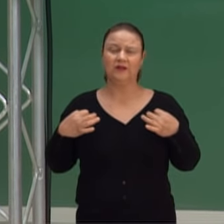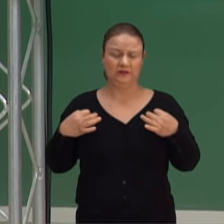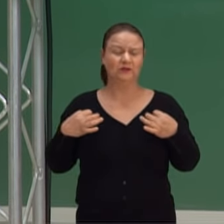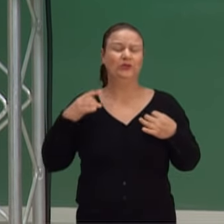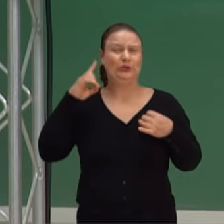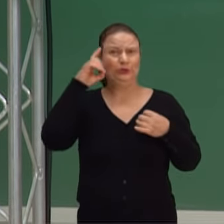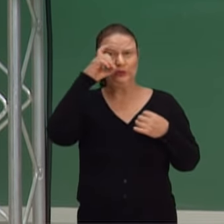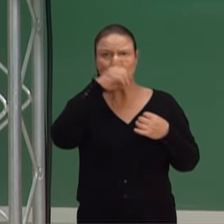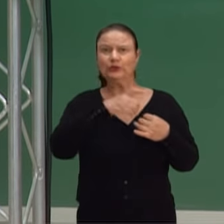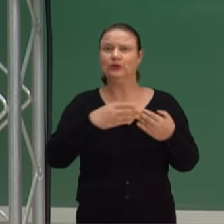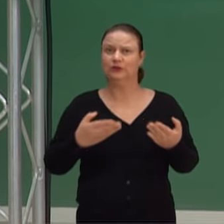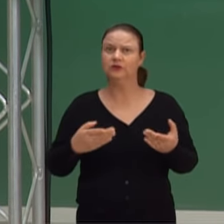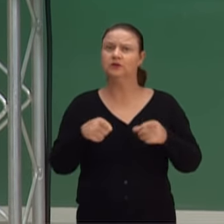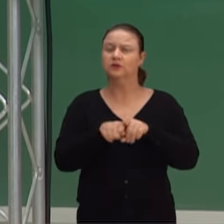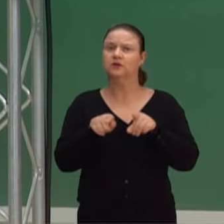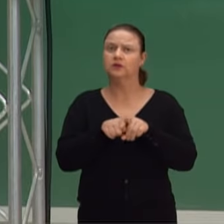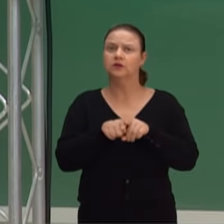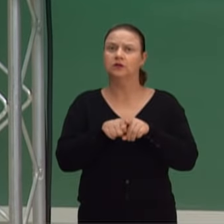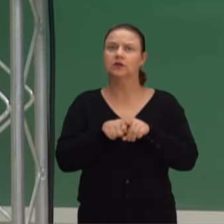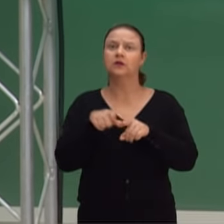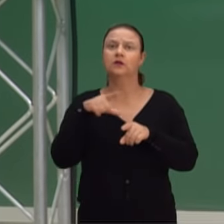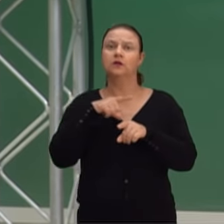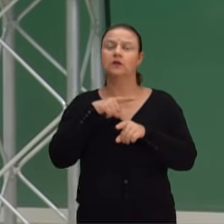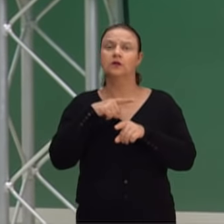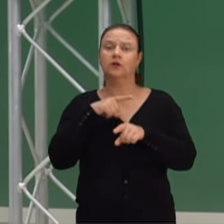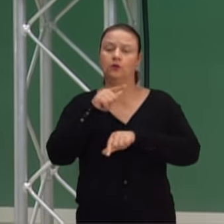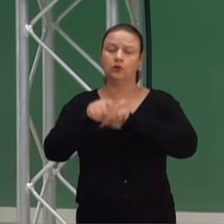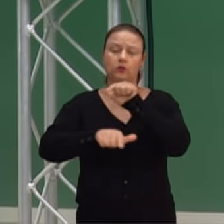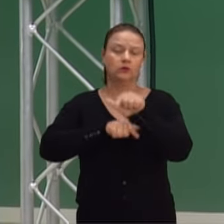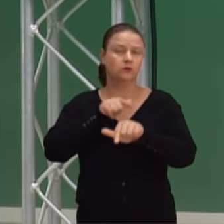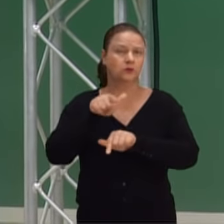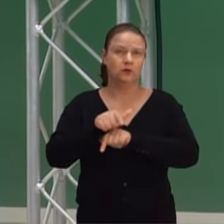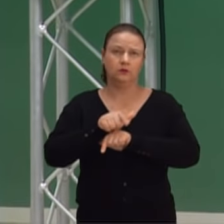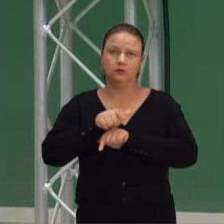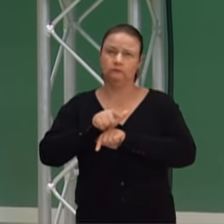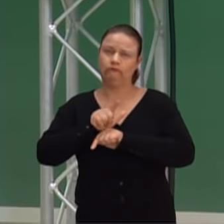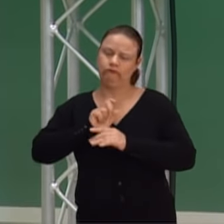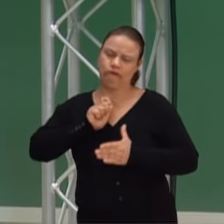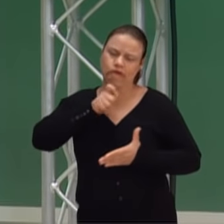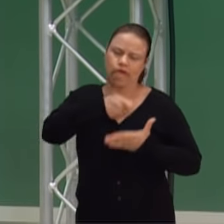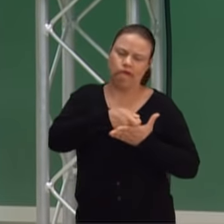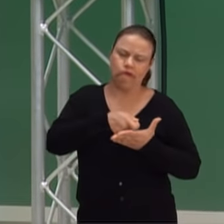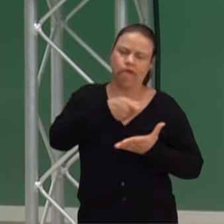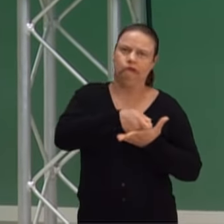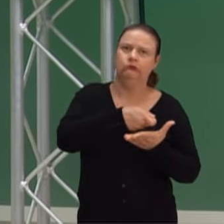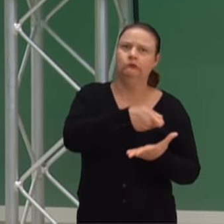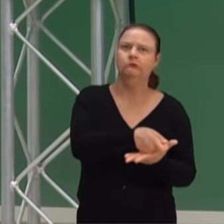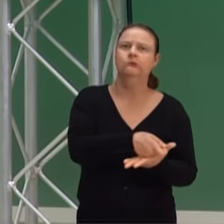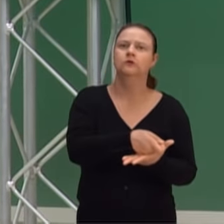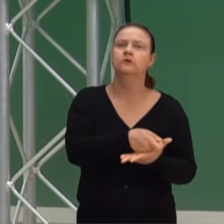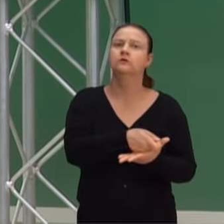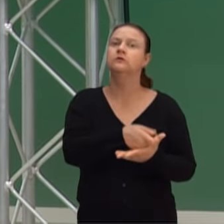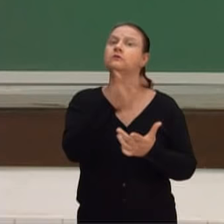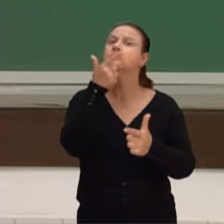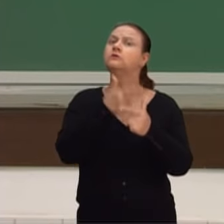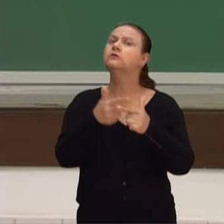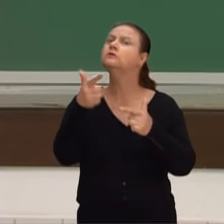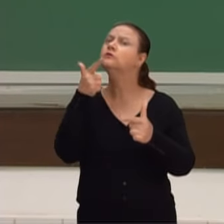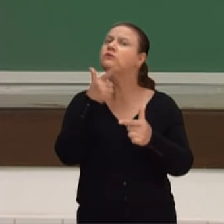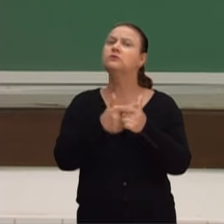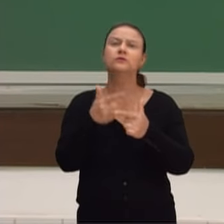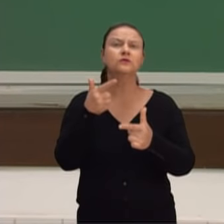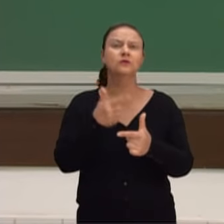disso. E você tem essa condição de um trabalho forçado que prejudicava demais, era